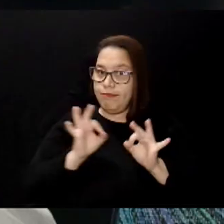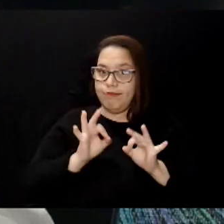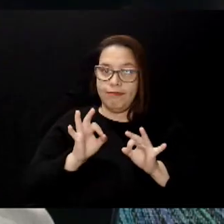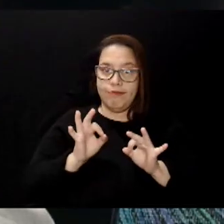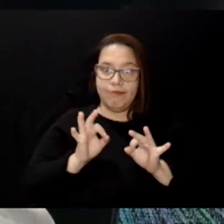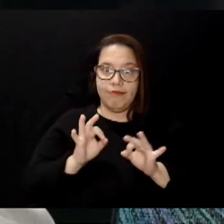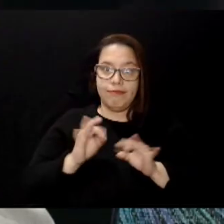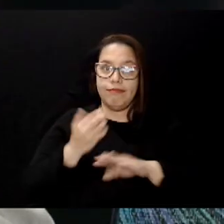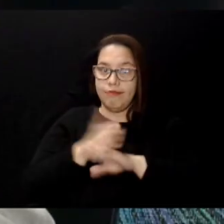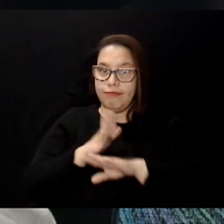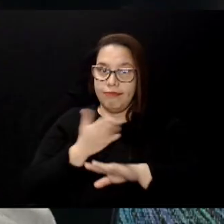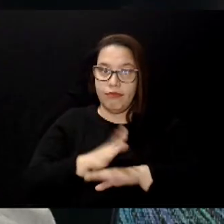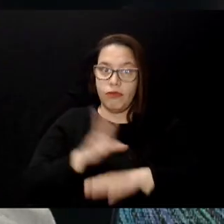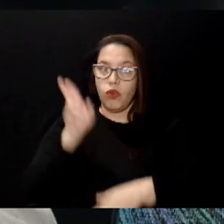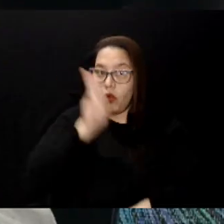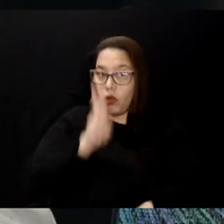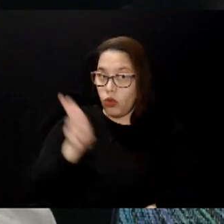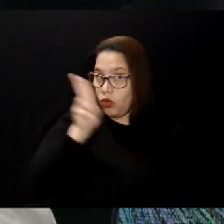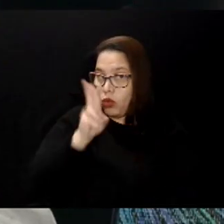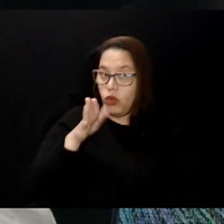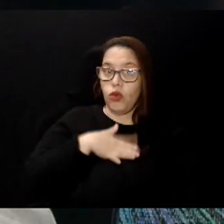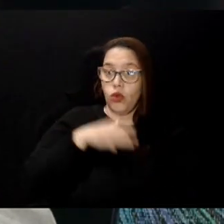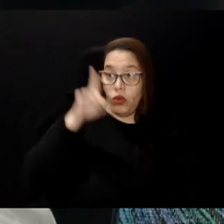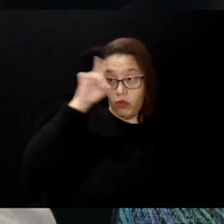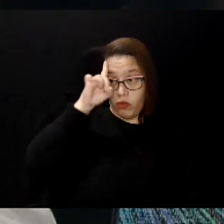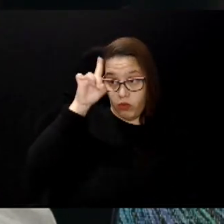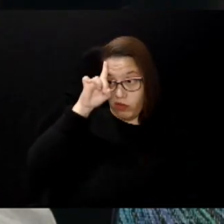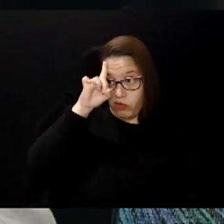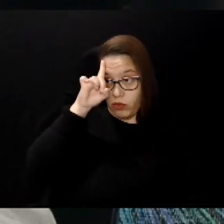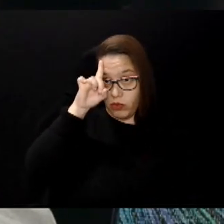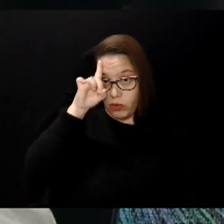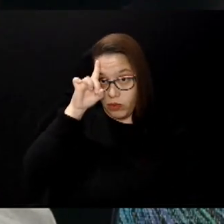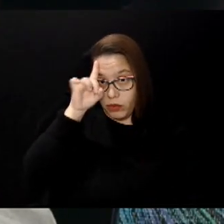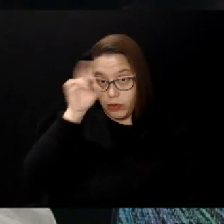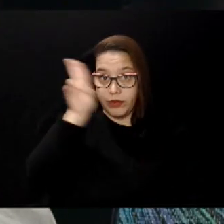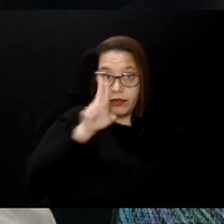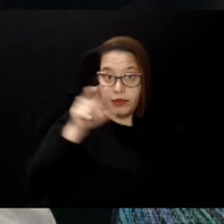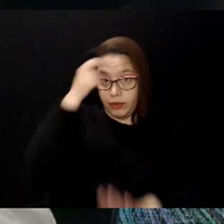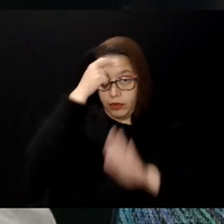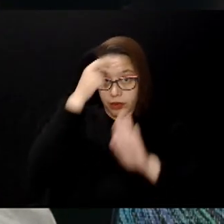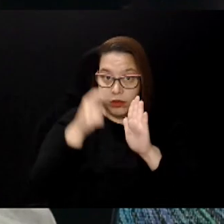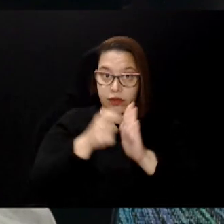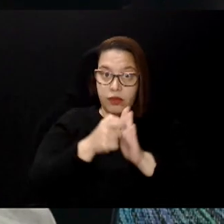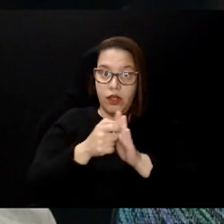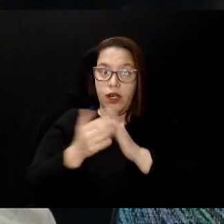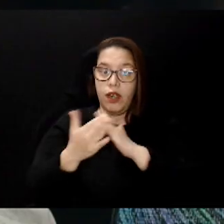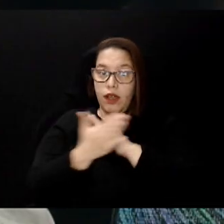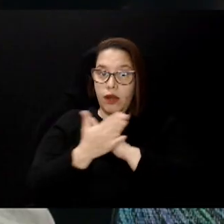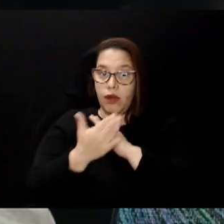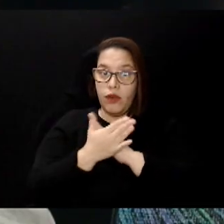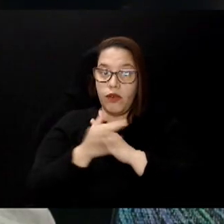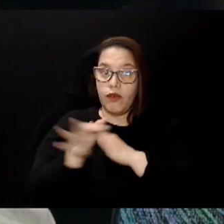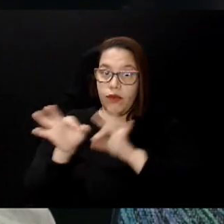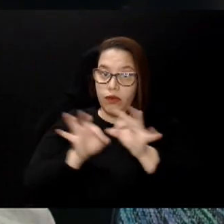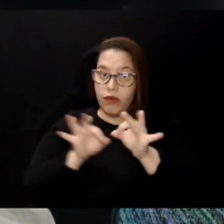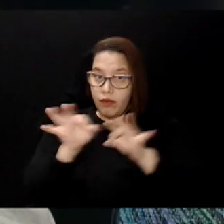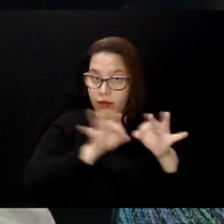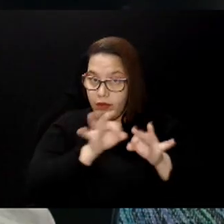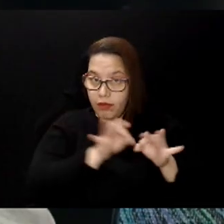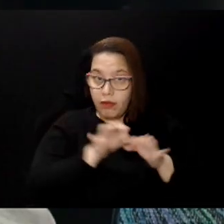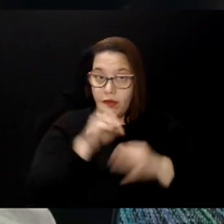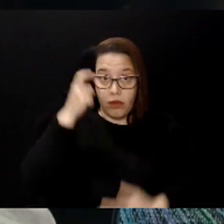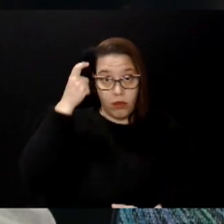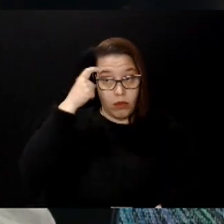uso bastante no meu dia a dia. Uhum. Eu uso inteligência artificial para me ajudar a organizar pensamentos. Sim.